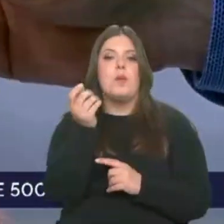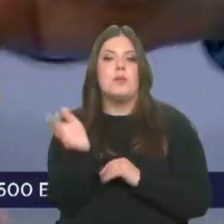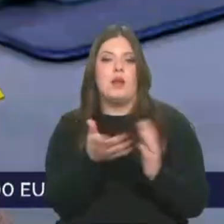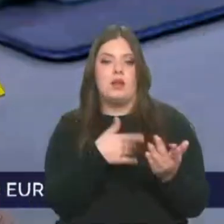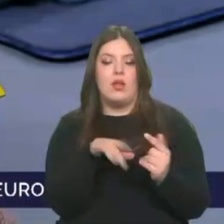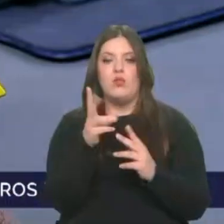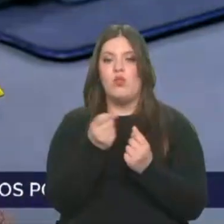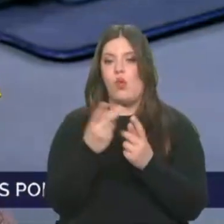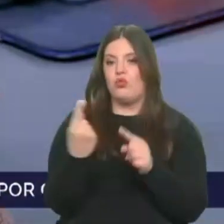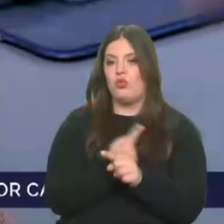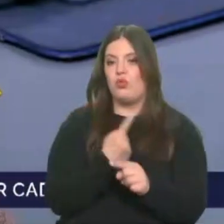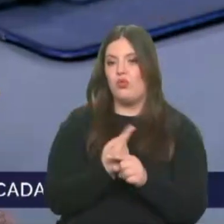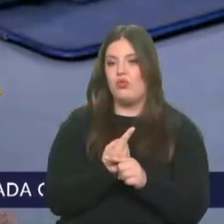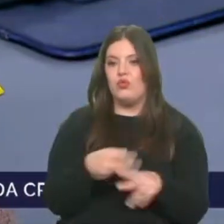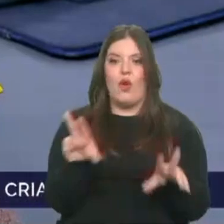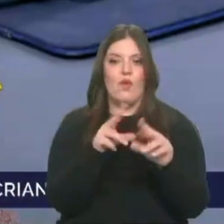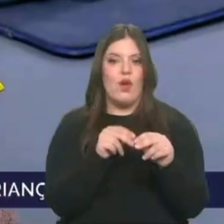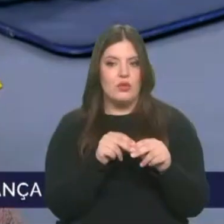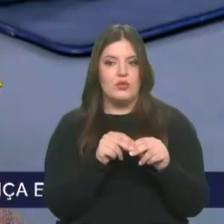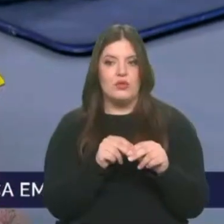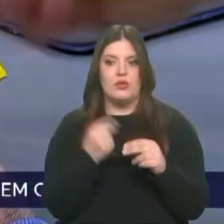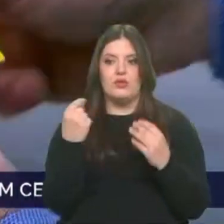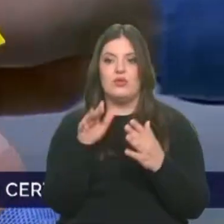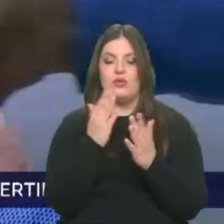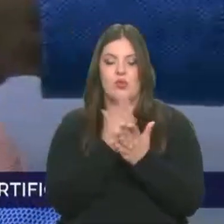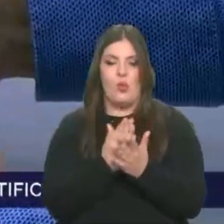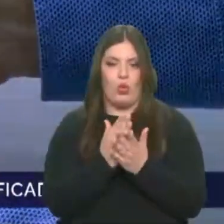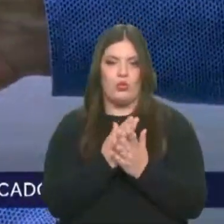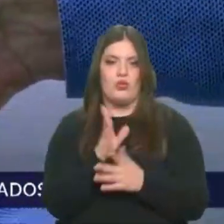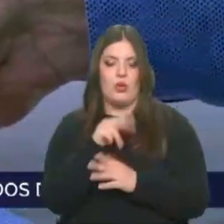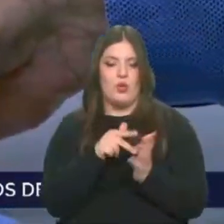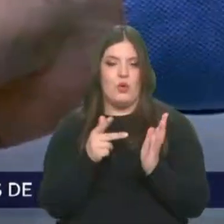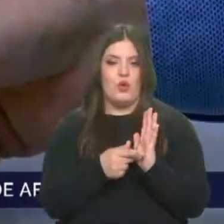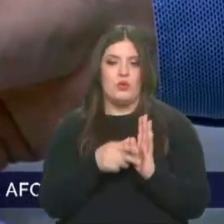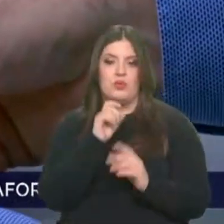apresentado muitas inovações, até estudos científicos, tecnológicos,